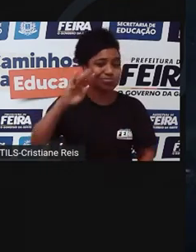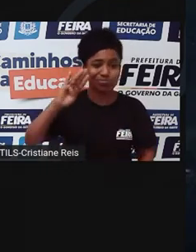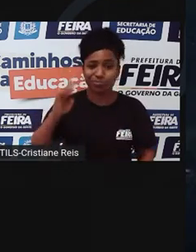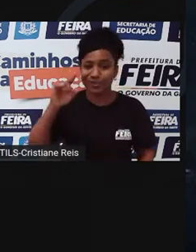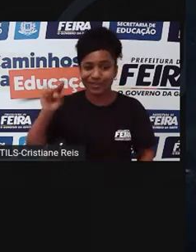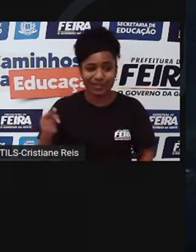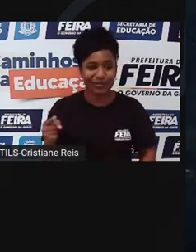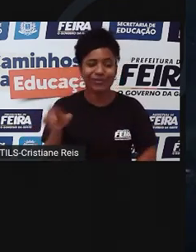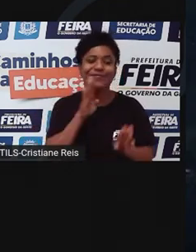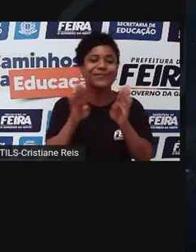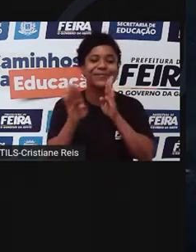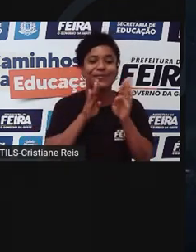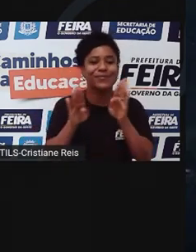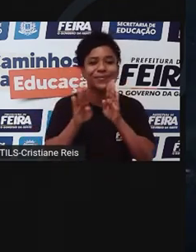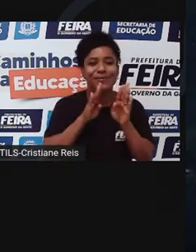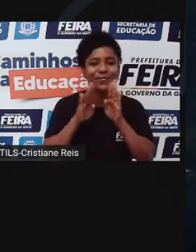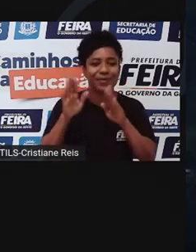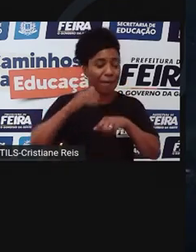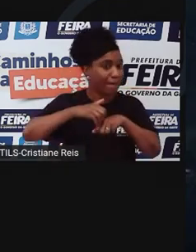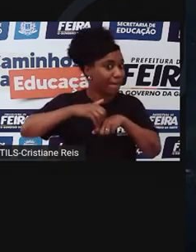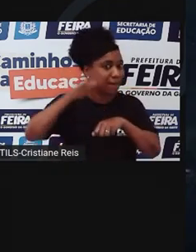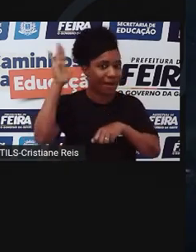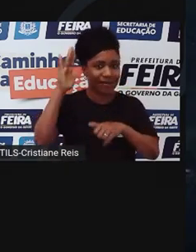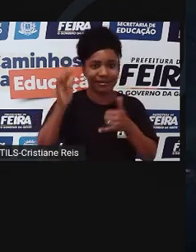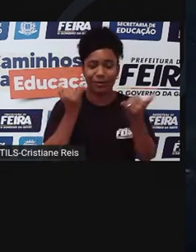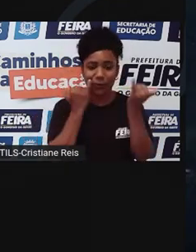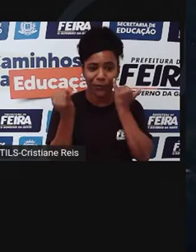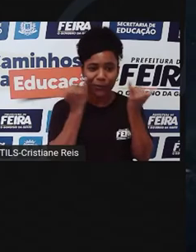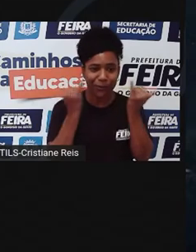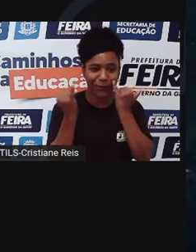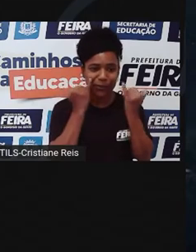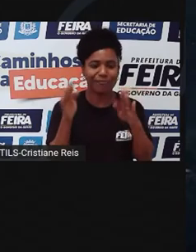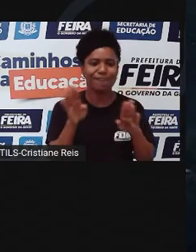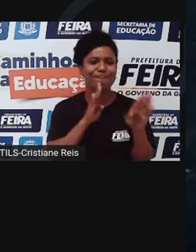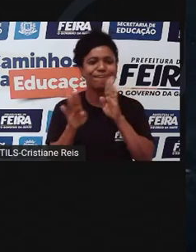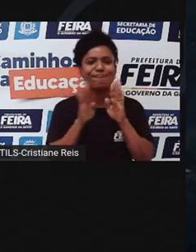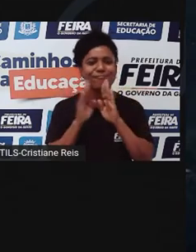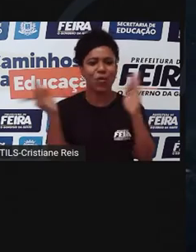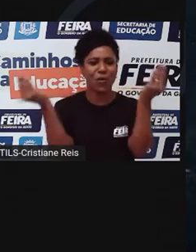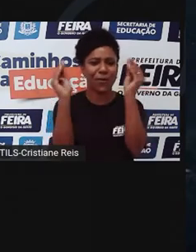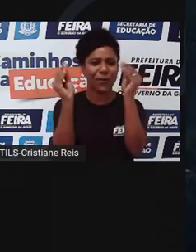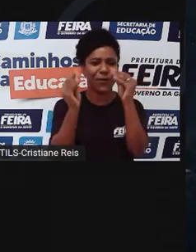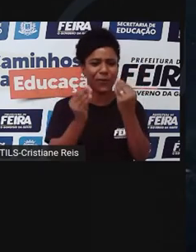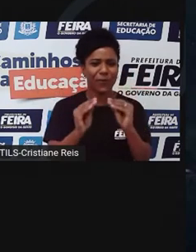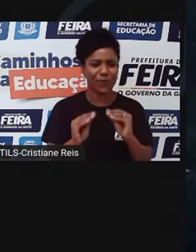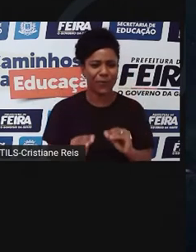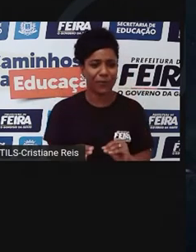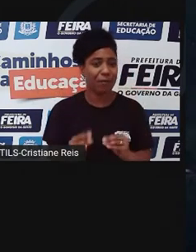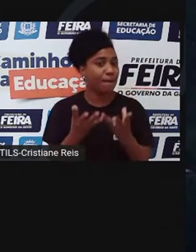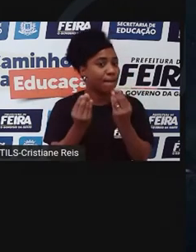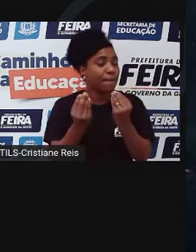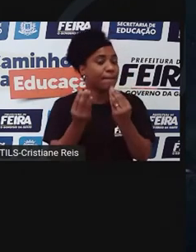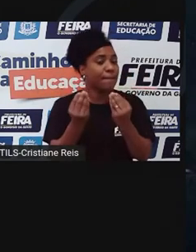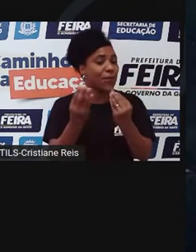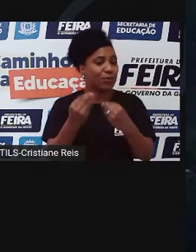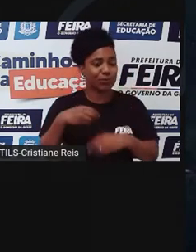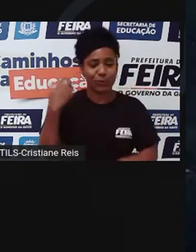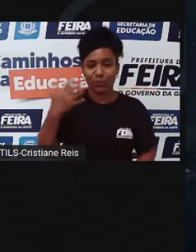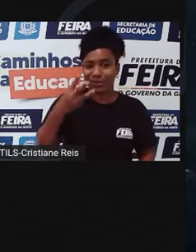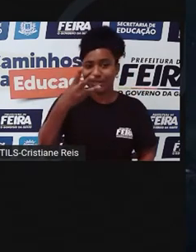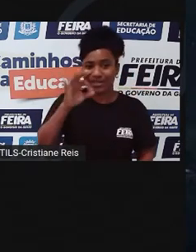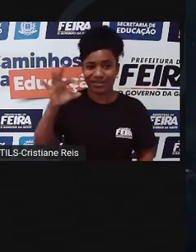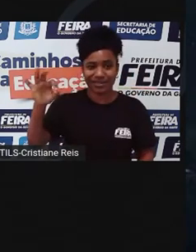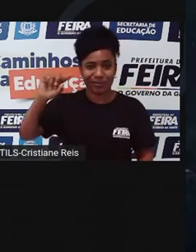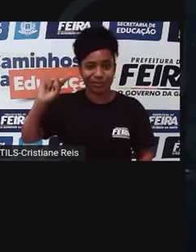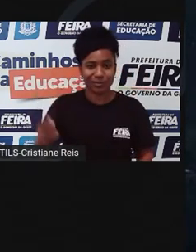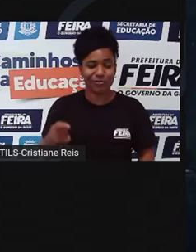mais de 300 petabytes de dados. 3 vezes mais informação do que o Data continha. São 300 milhões de fotos